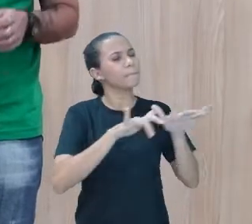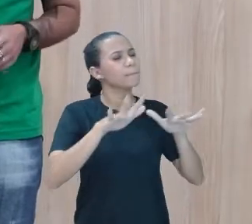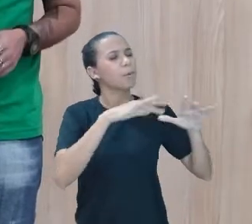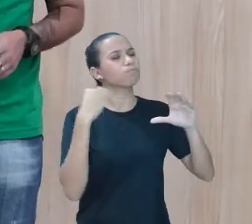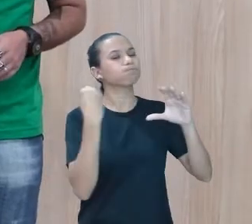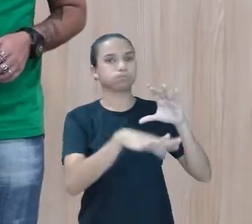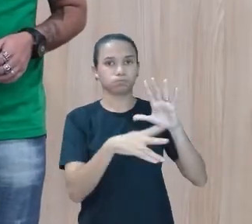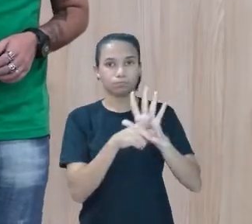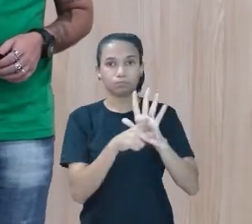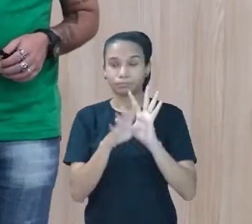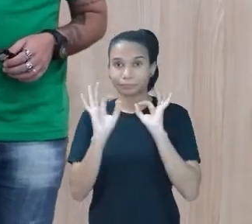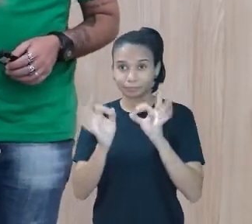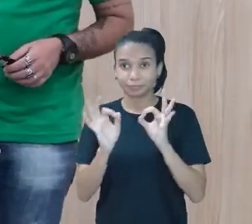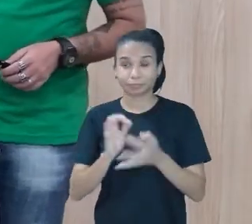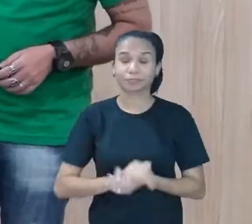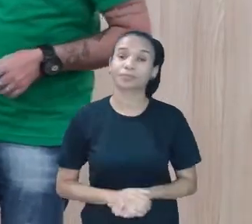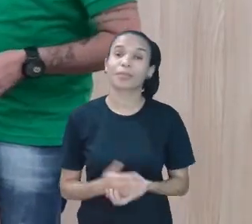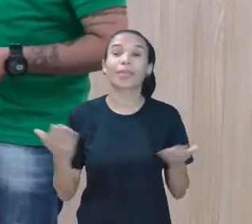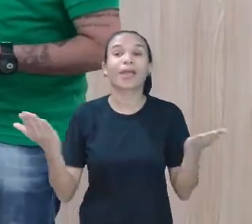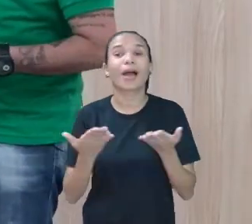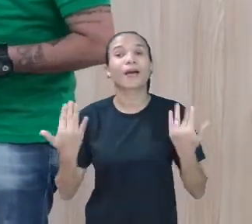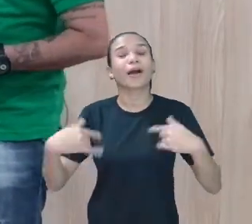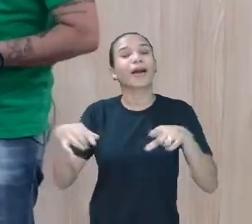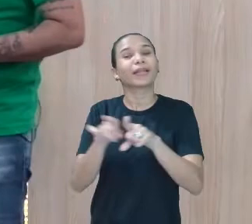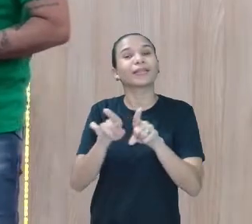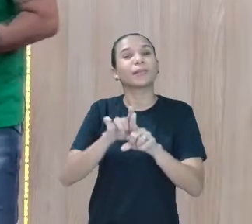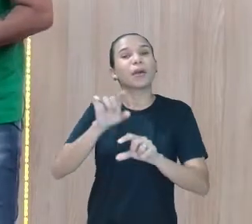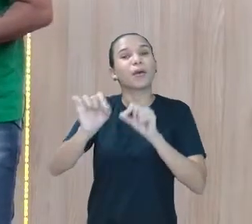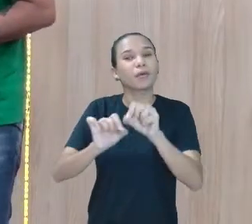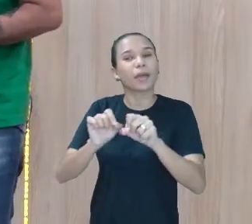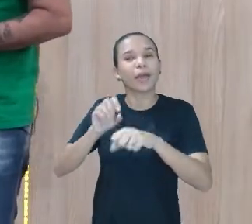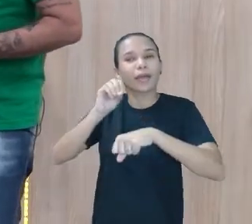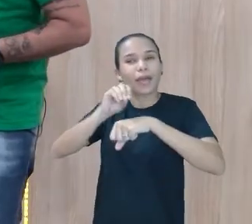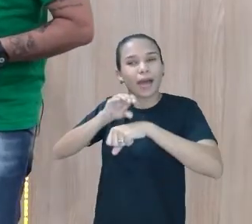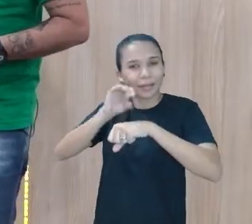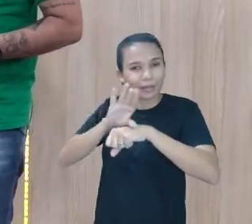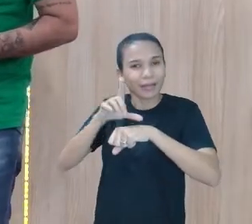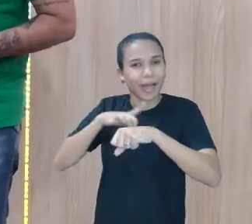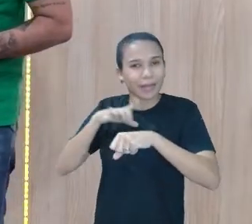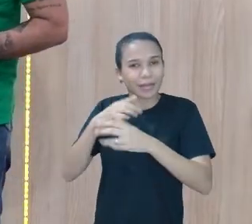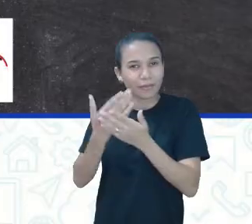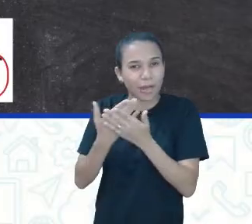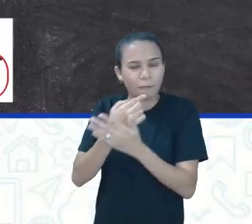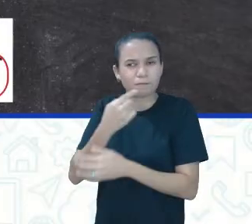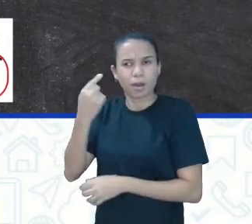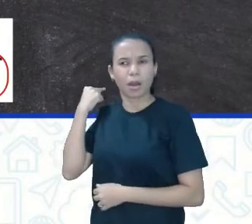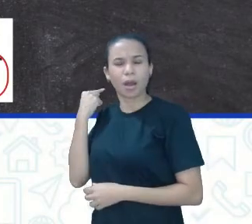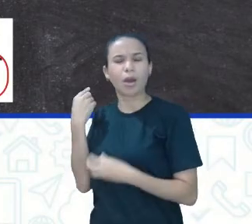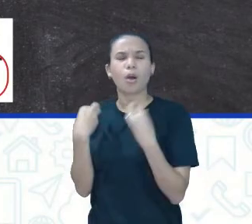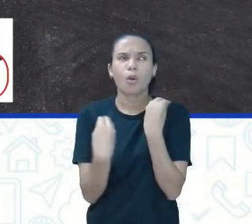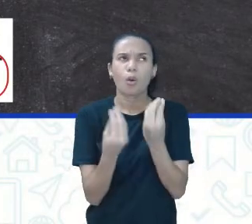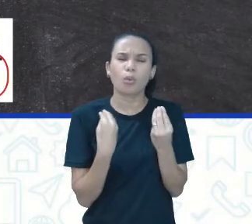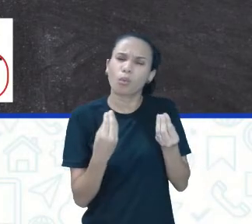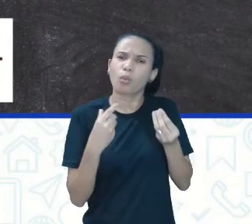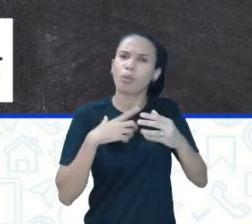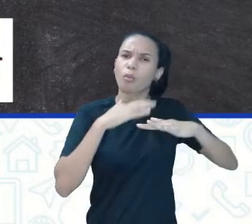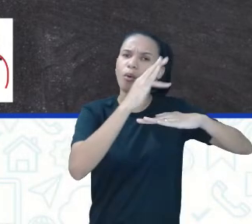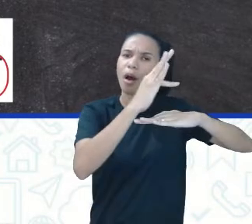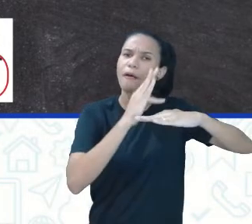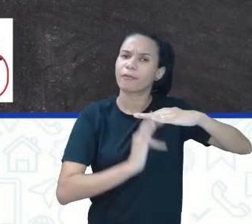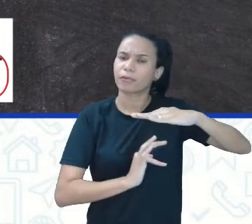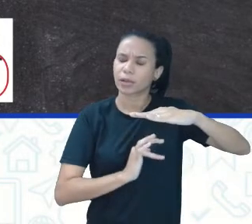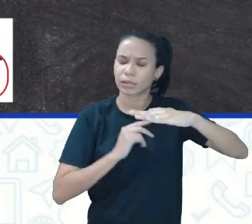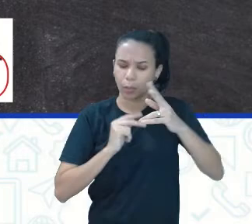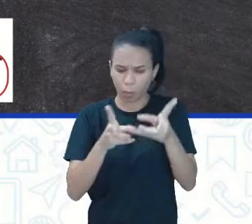gente lá nos comentários, tá certo? E a gente também vai, aquela sugestão que ficou, né? Ou seja, como eu pegar essas frações